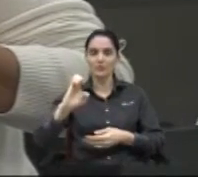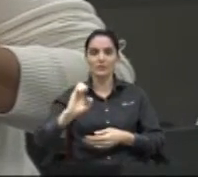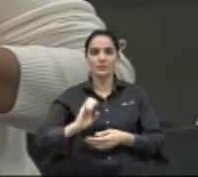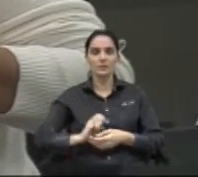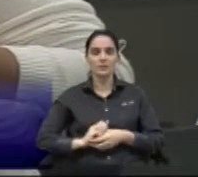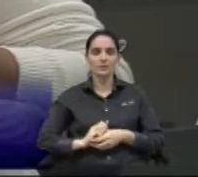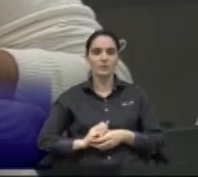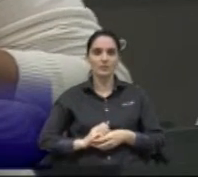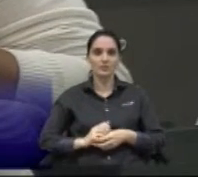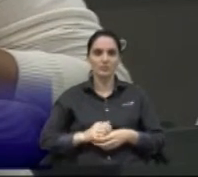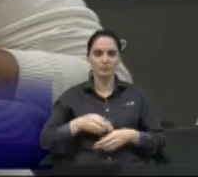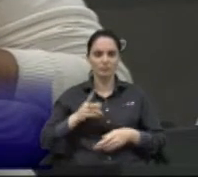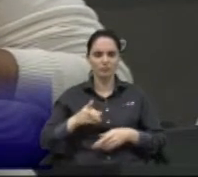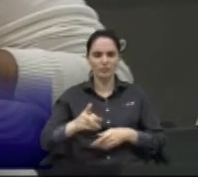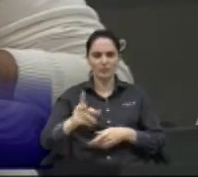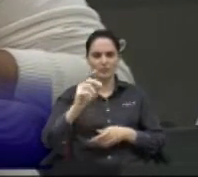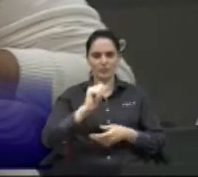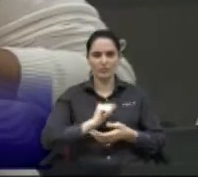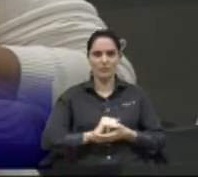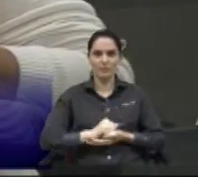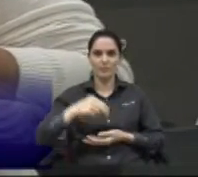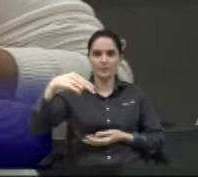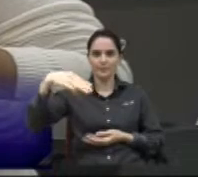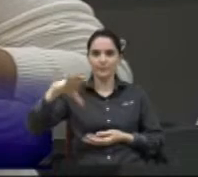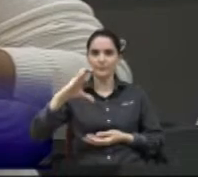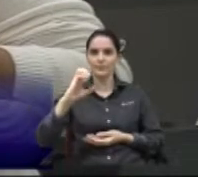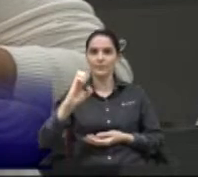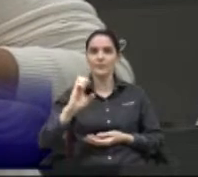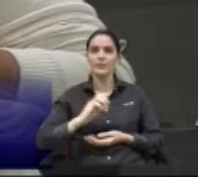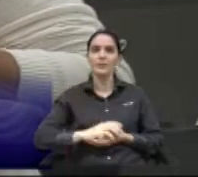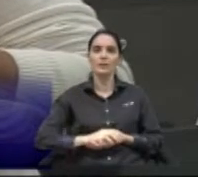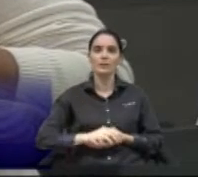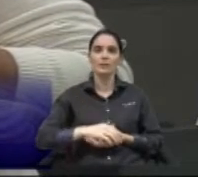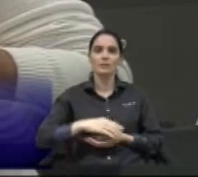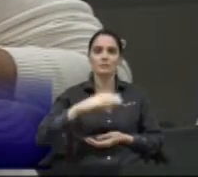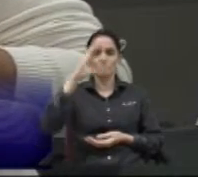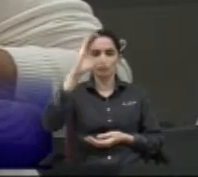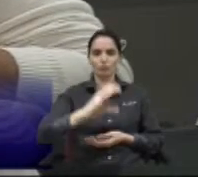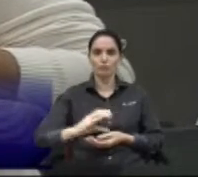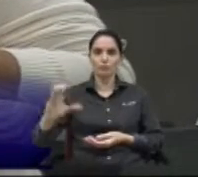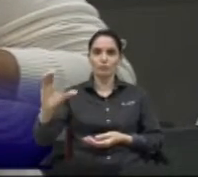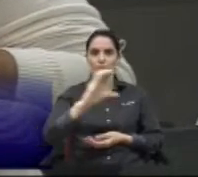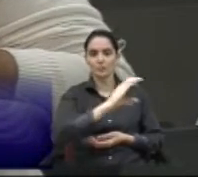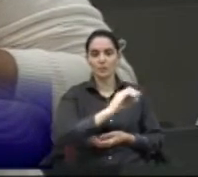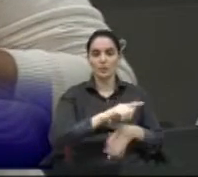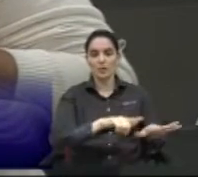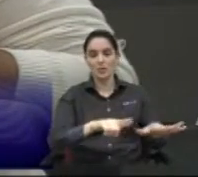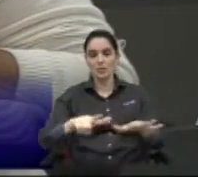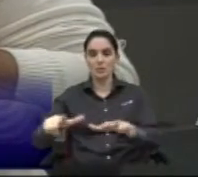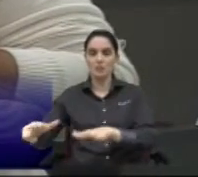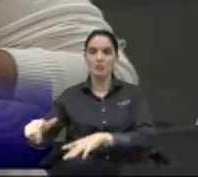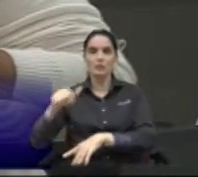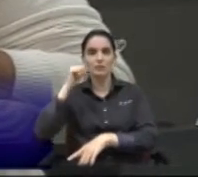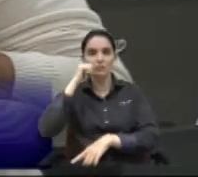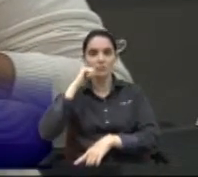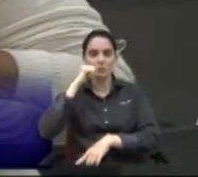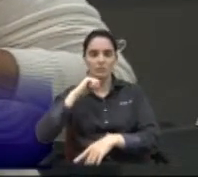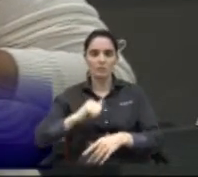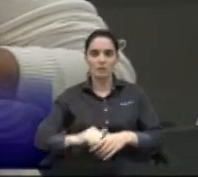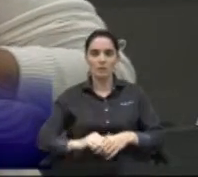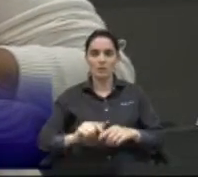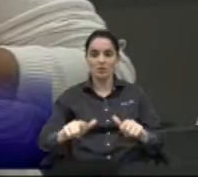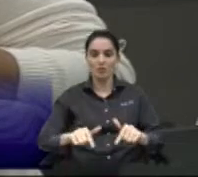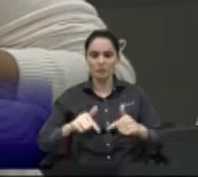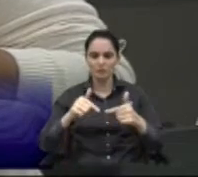da Pastoral Afro, a Anice que sempre fazia lá na Paróquia Santa Luzia a Semana da Mulher, que corria atrás das coisas,